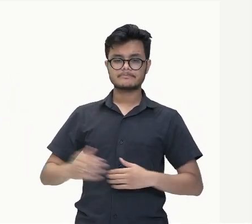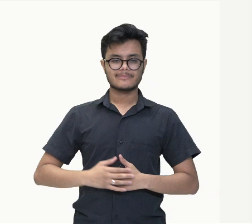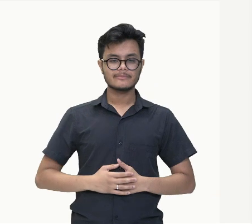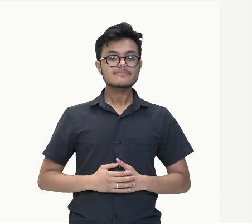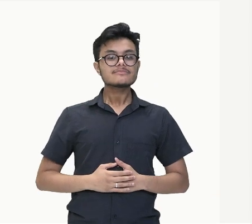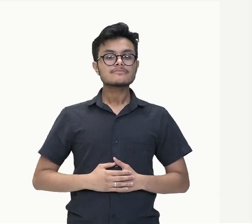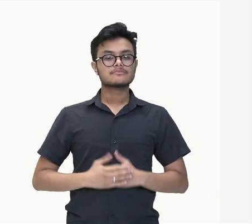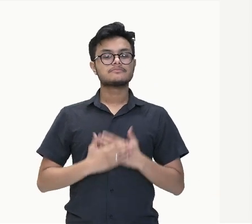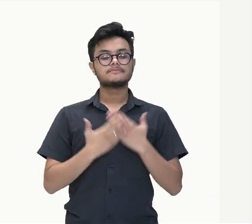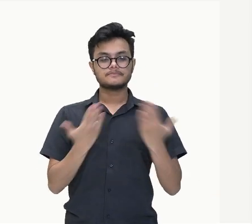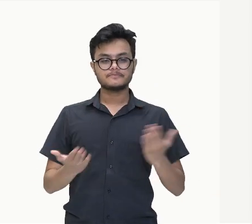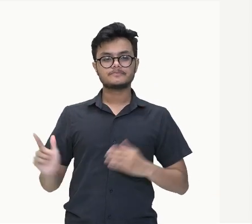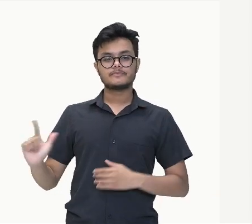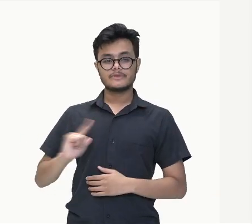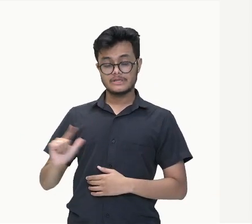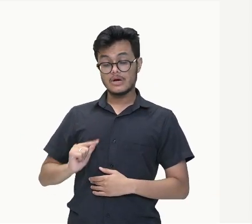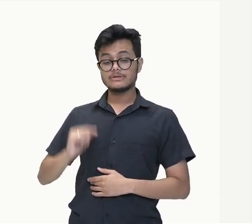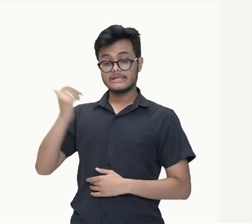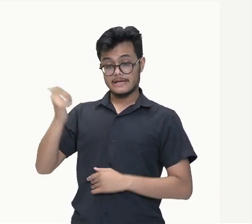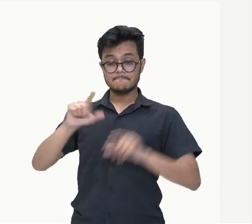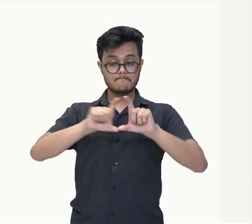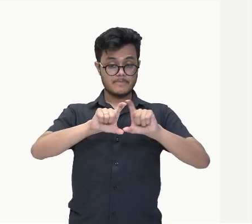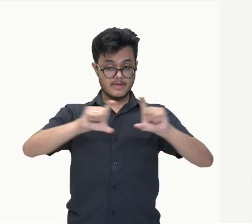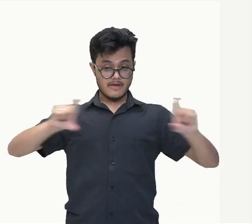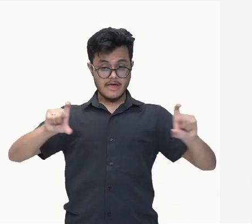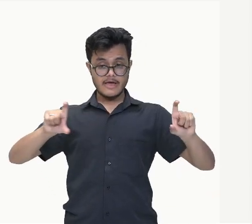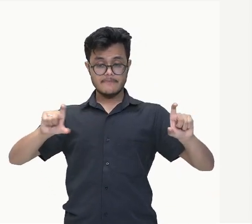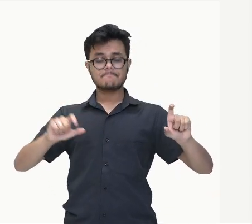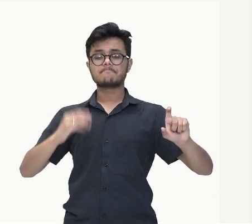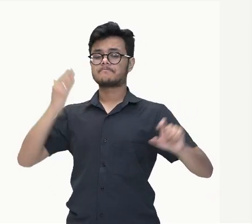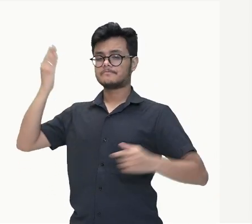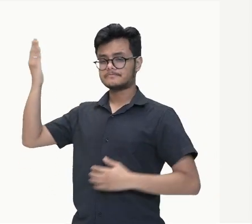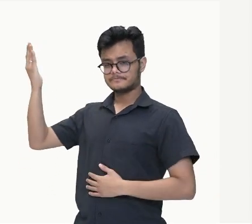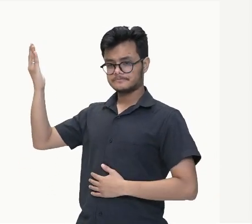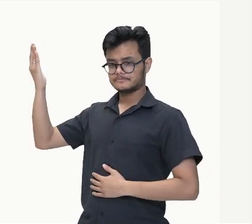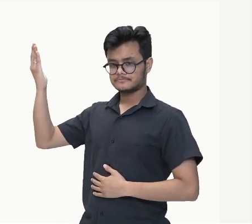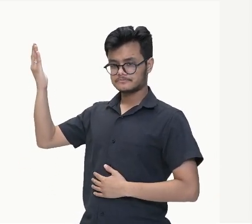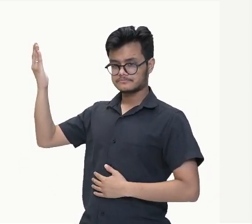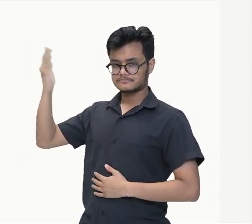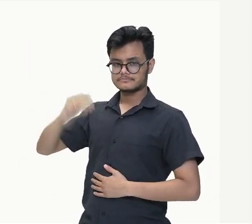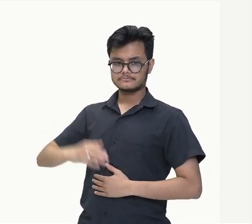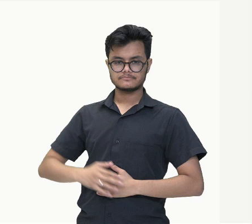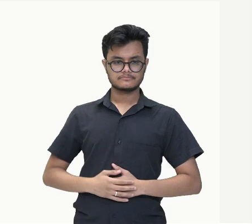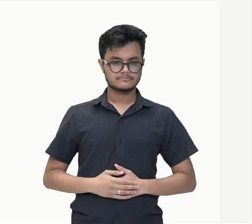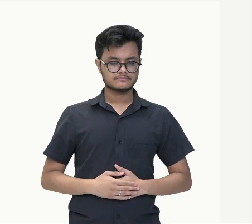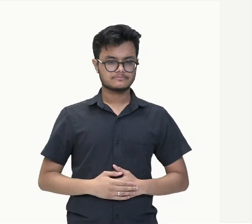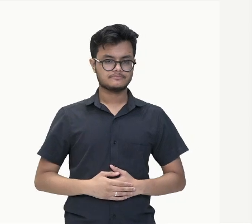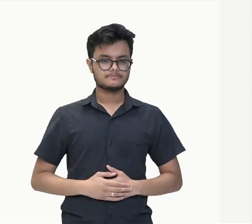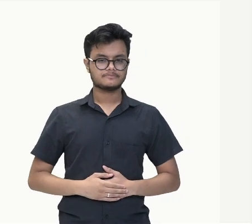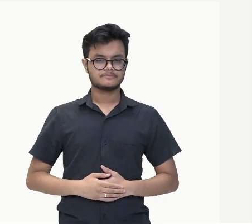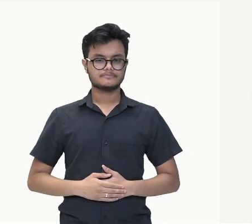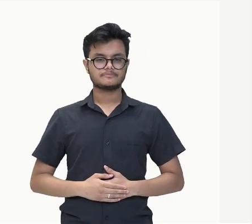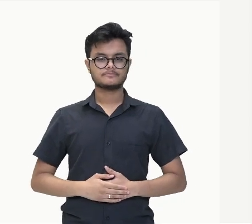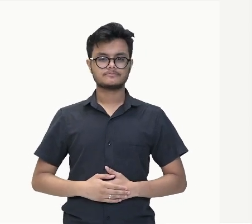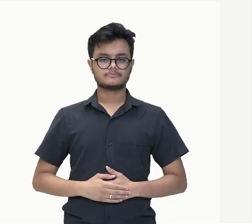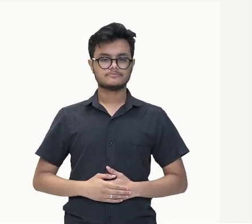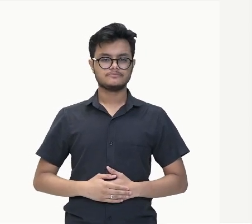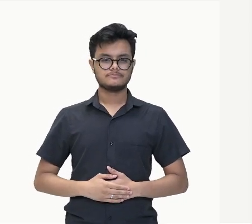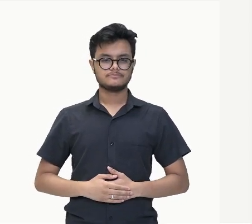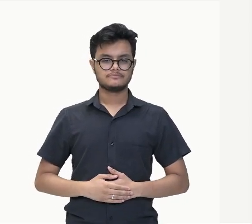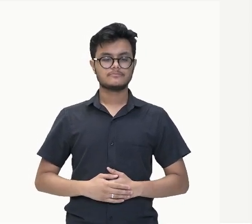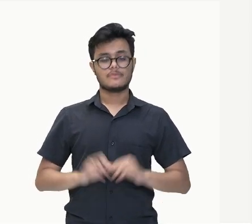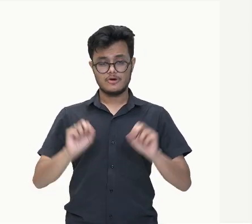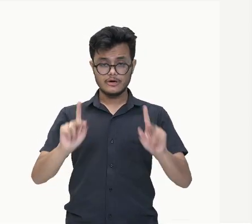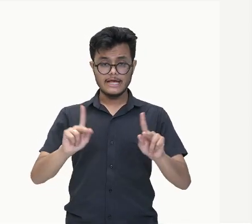olha a função que eu tenho, f de x igual a x ao quadrado menos 2x menos 1. O valor